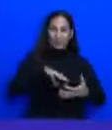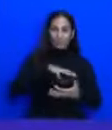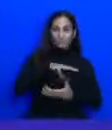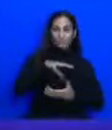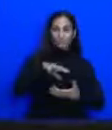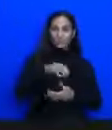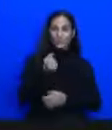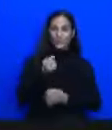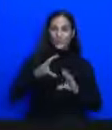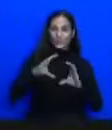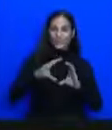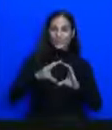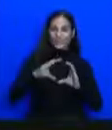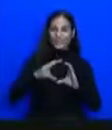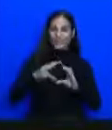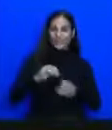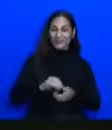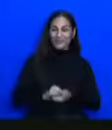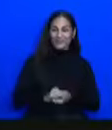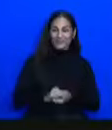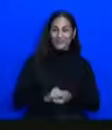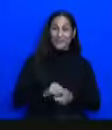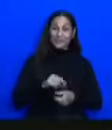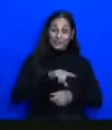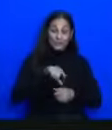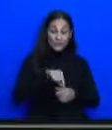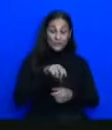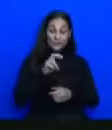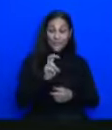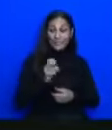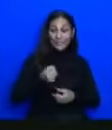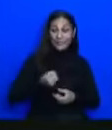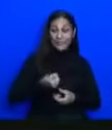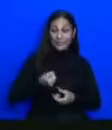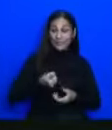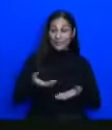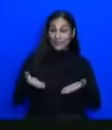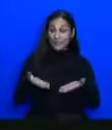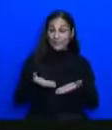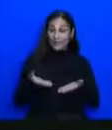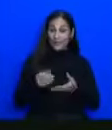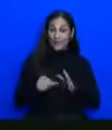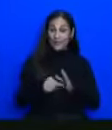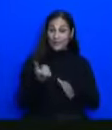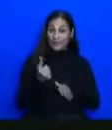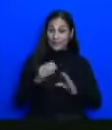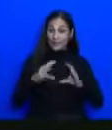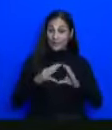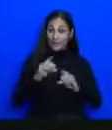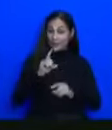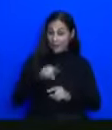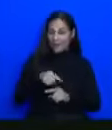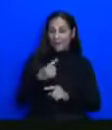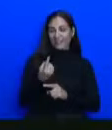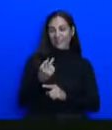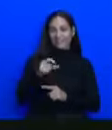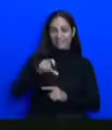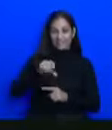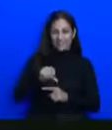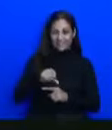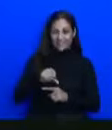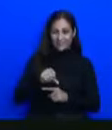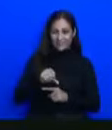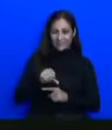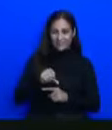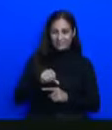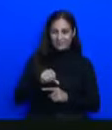Globo girando com 80 bolas. Vamos sortear 5 agora. A primeira já chegou e é o número